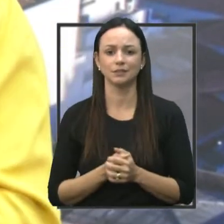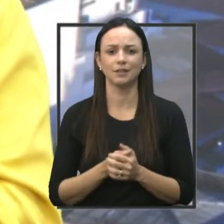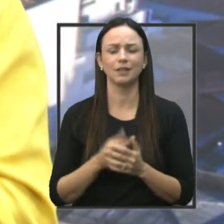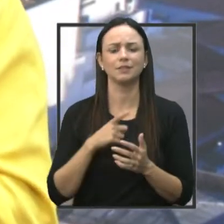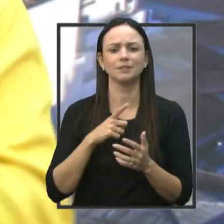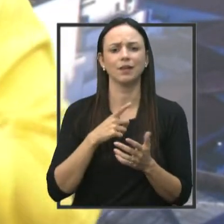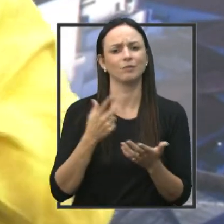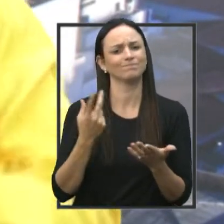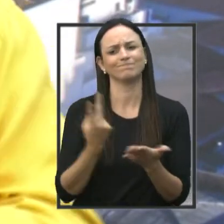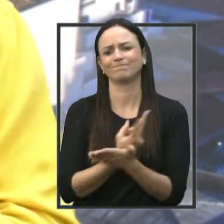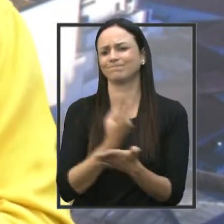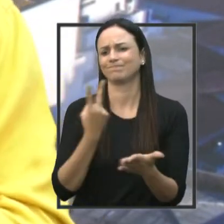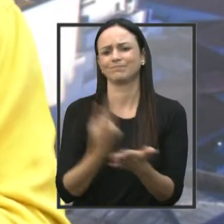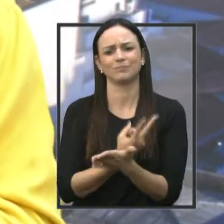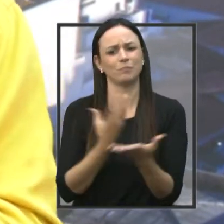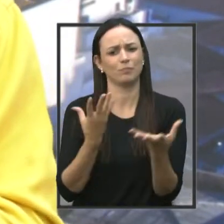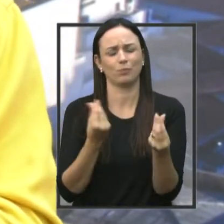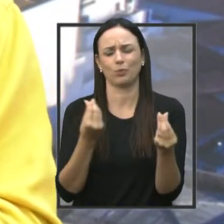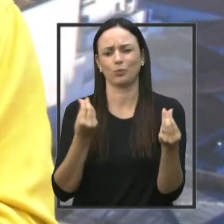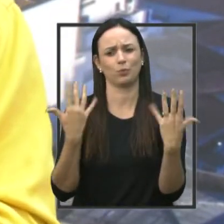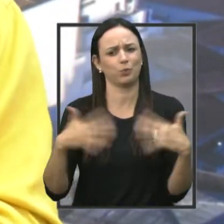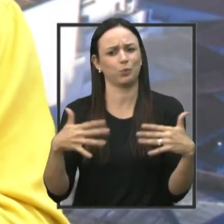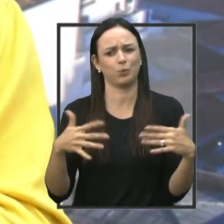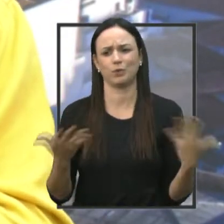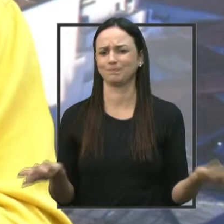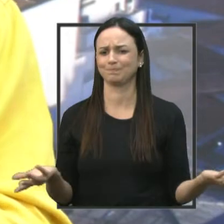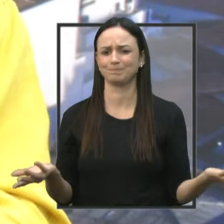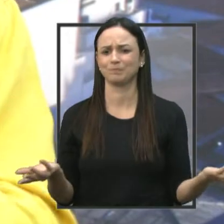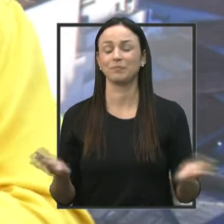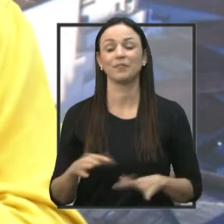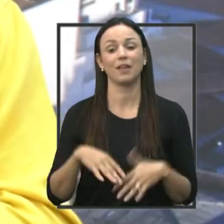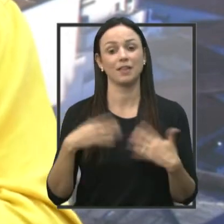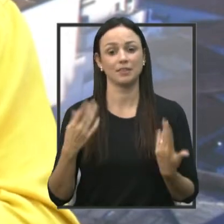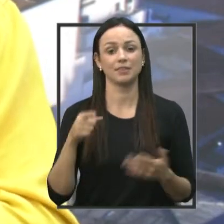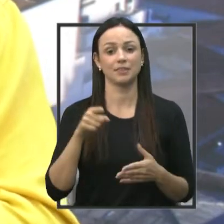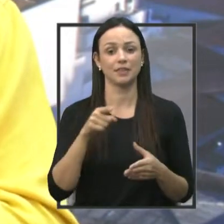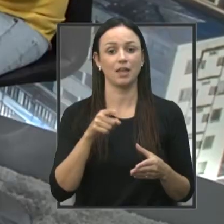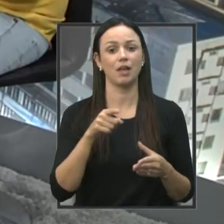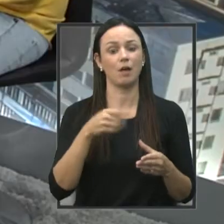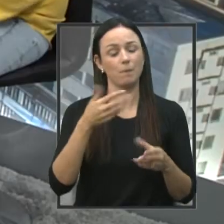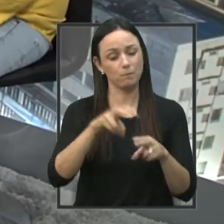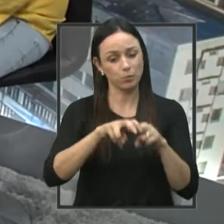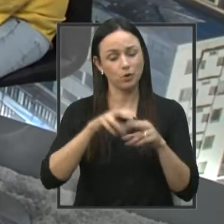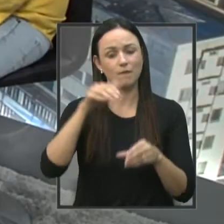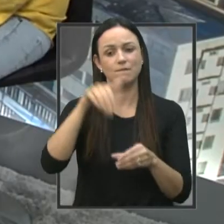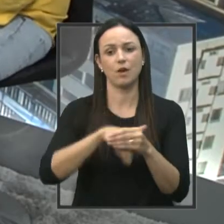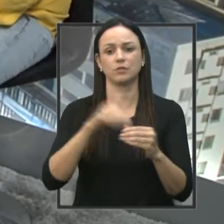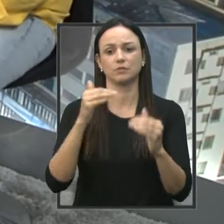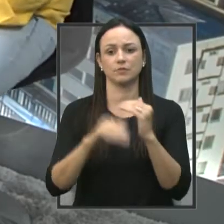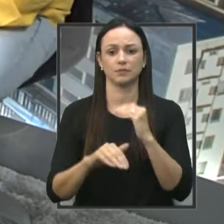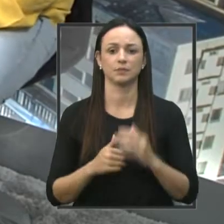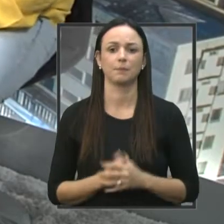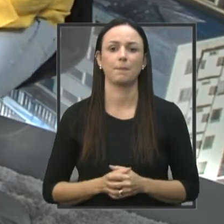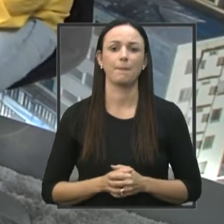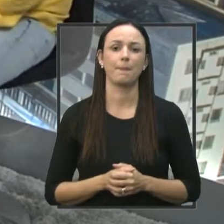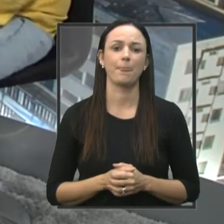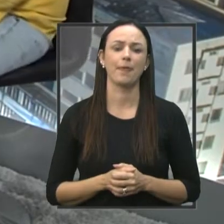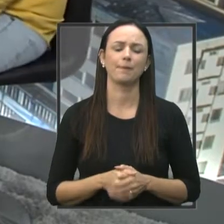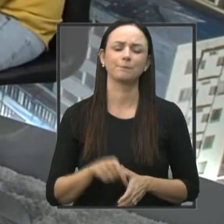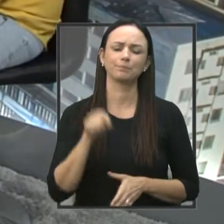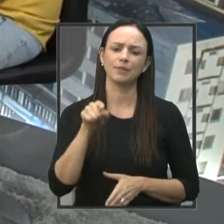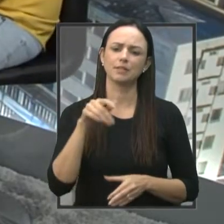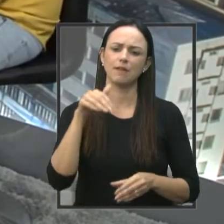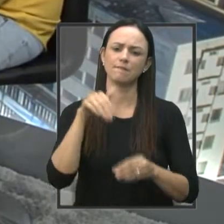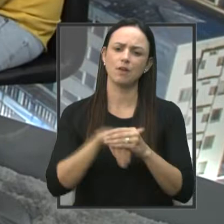irregularidades grotescas, entendeu? Então isso veio ao voto divergente. Inclusive, nesse voto